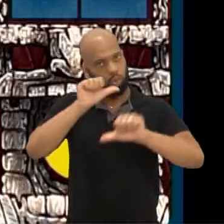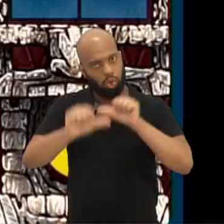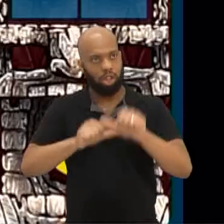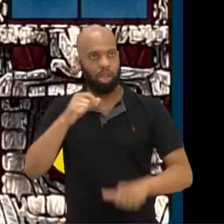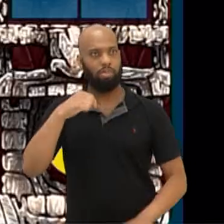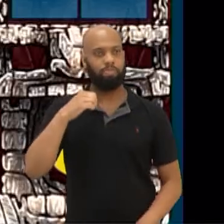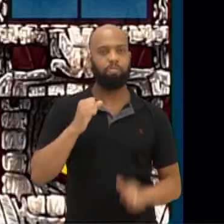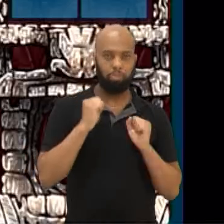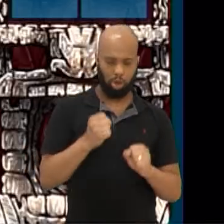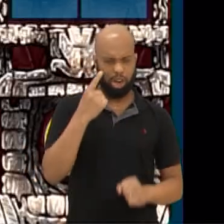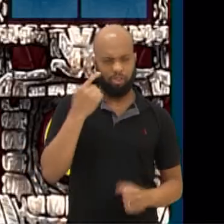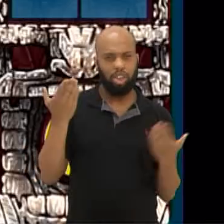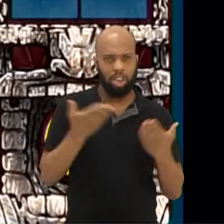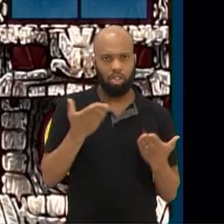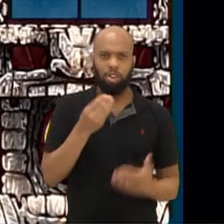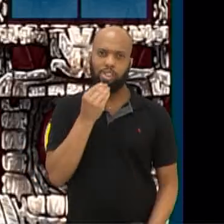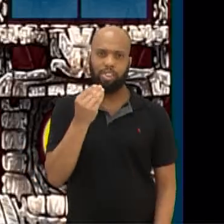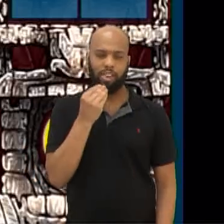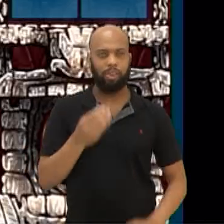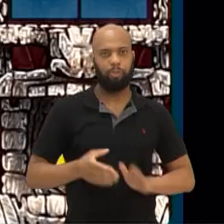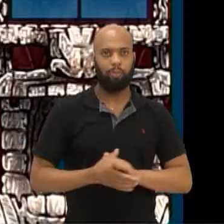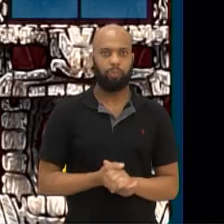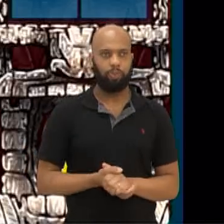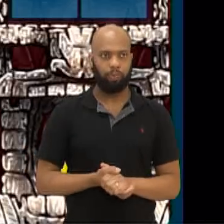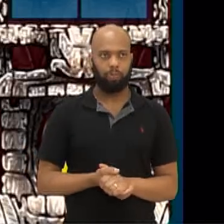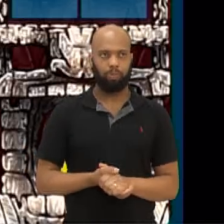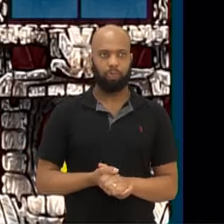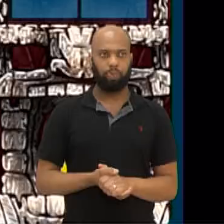novamente. Vamos verificar se essa possibilidade vai dar certo.